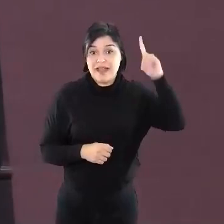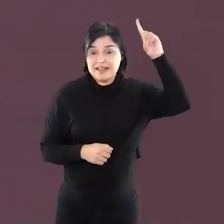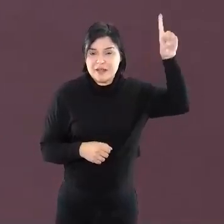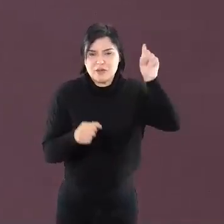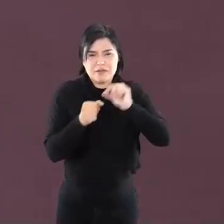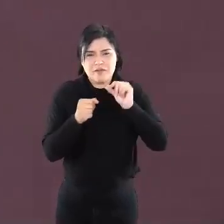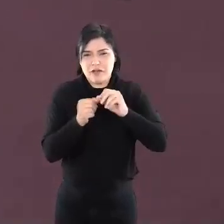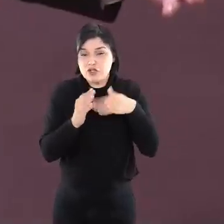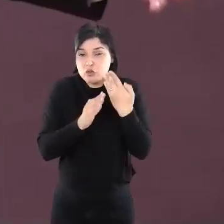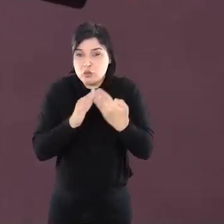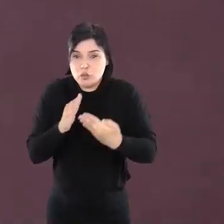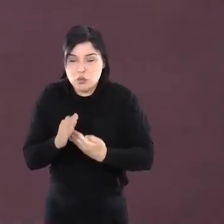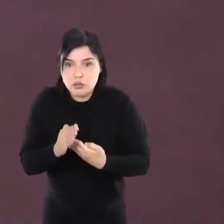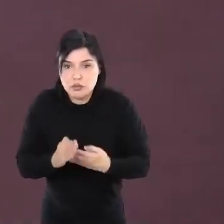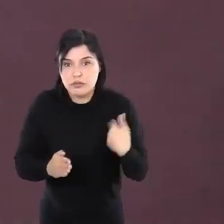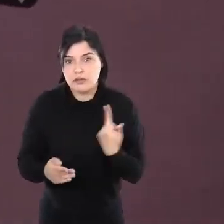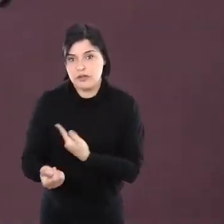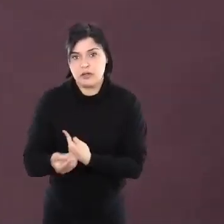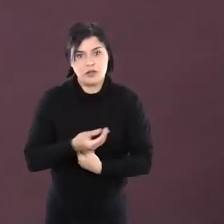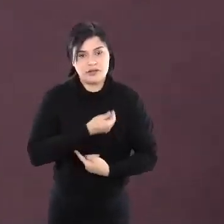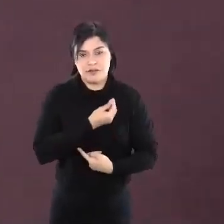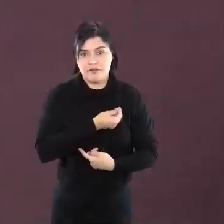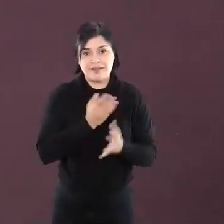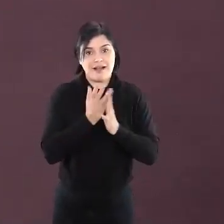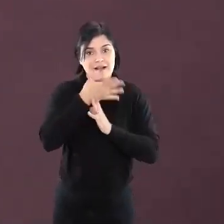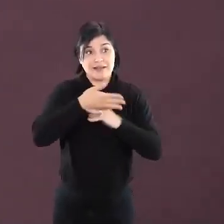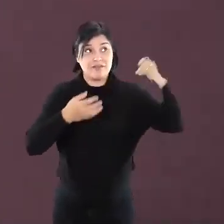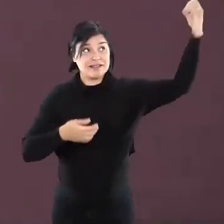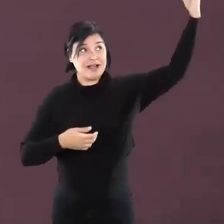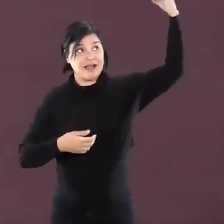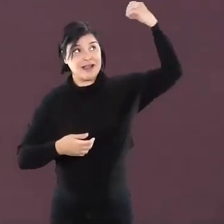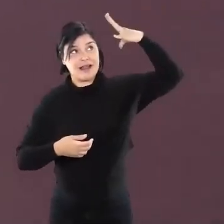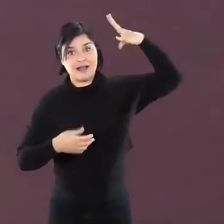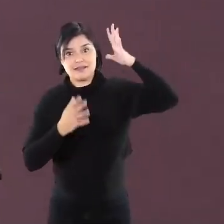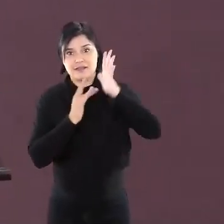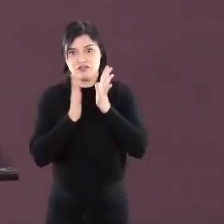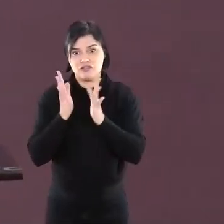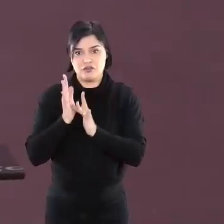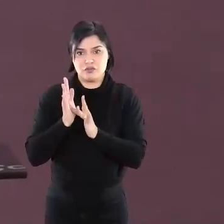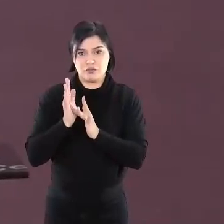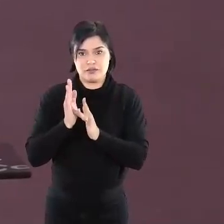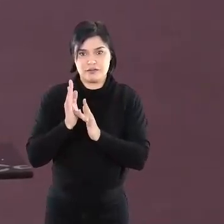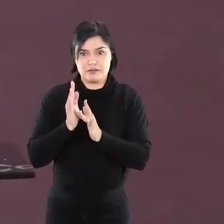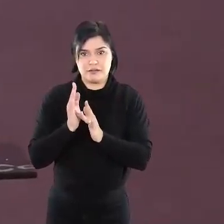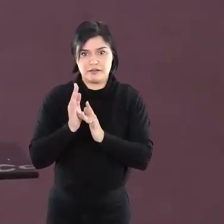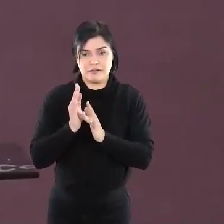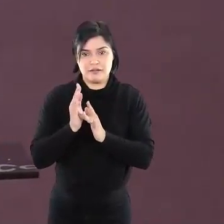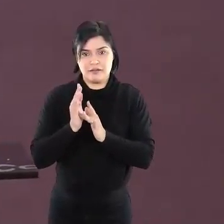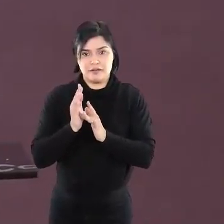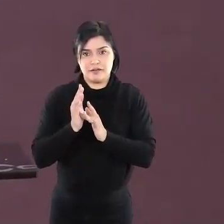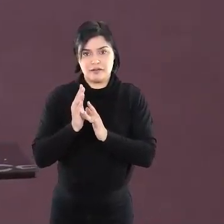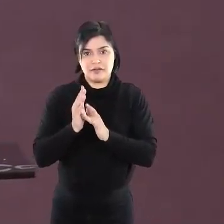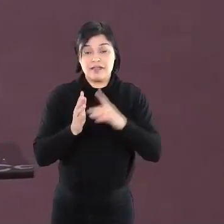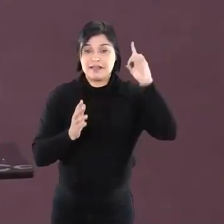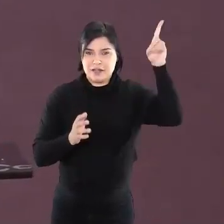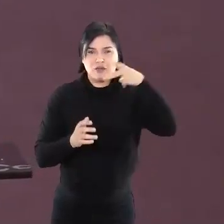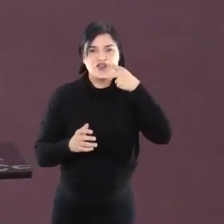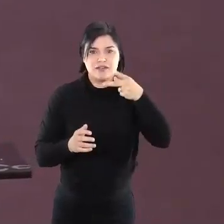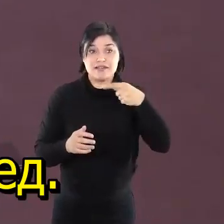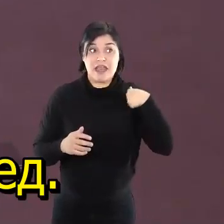que pela graça em Cristo Jesus diz: você é meu e eu estou com você.